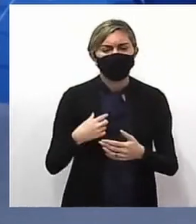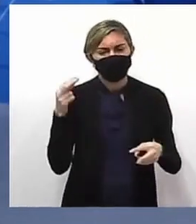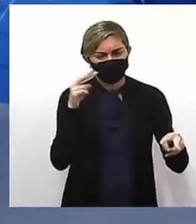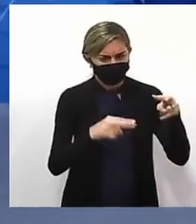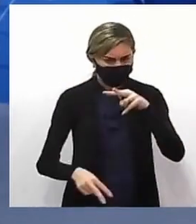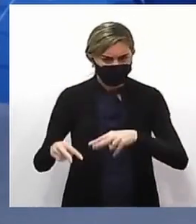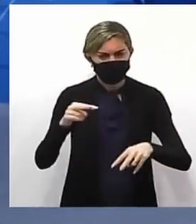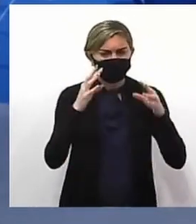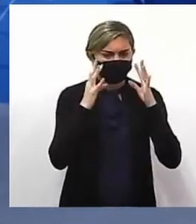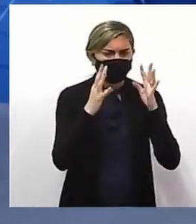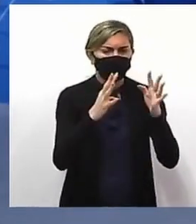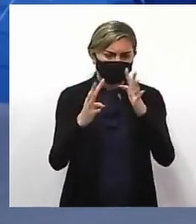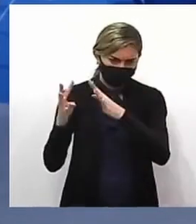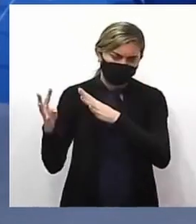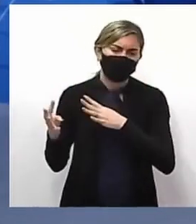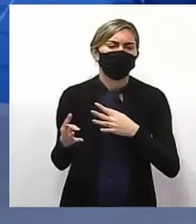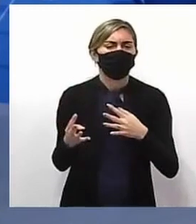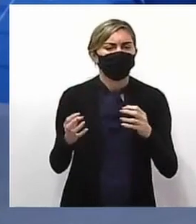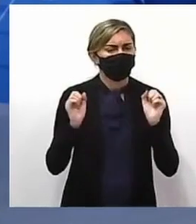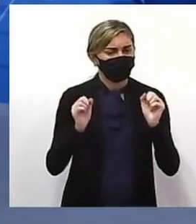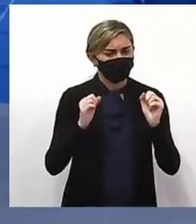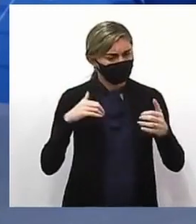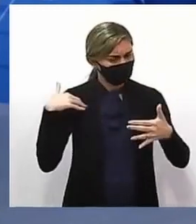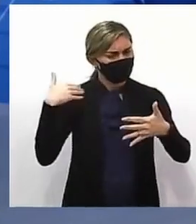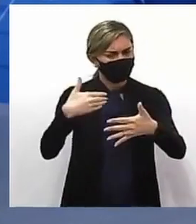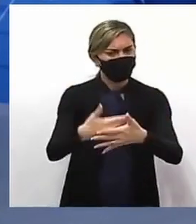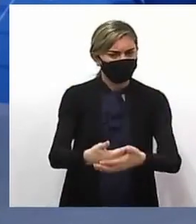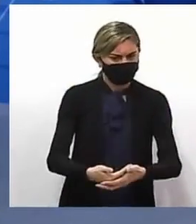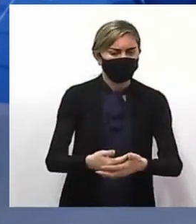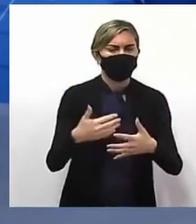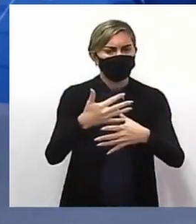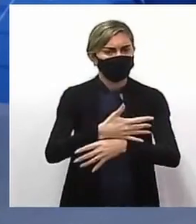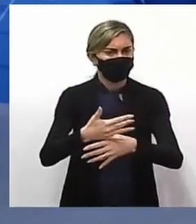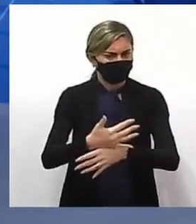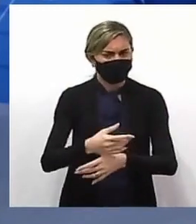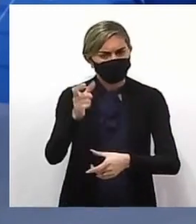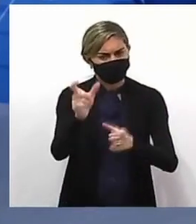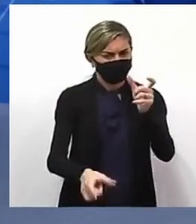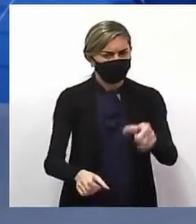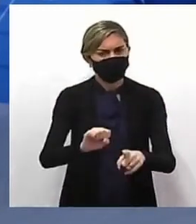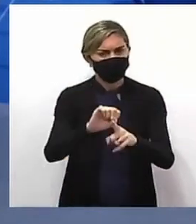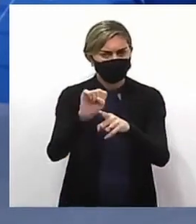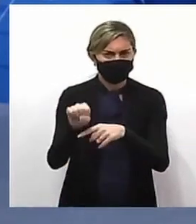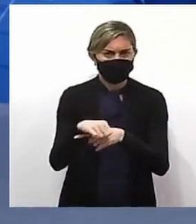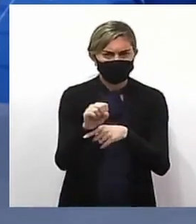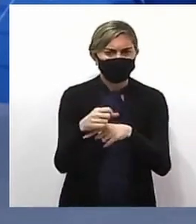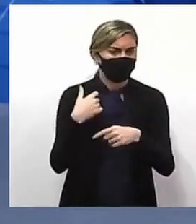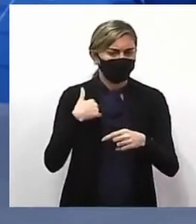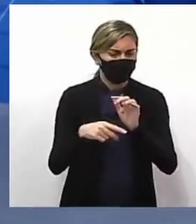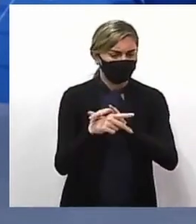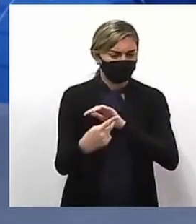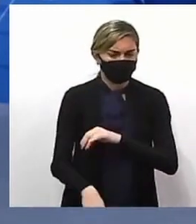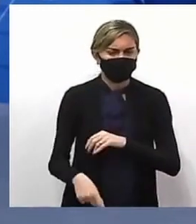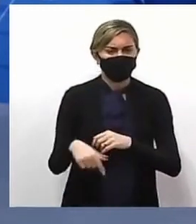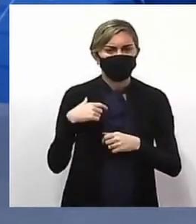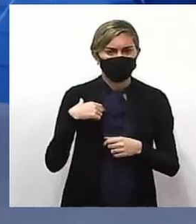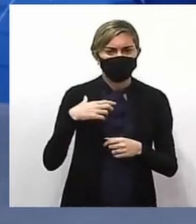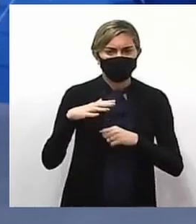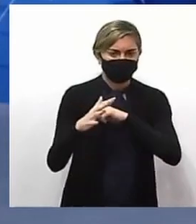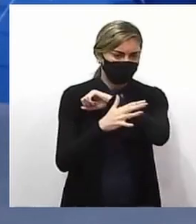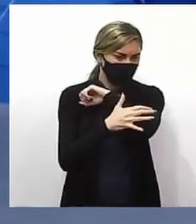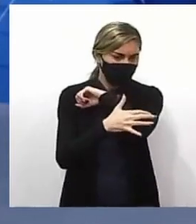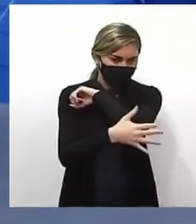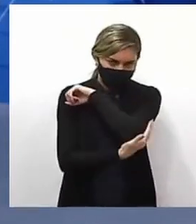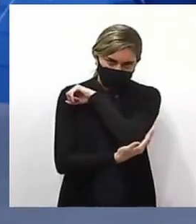olhar atento para poder me aproximar, né, da cidade, desses sujeitos, até porque eu não sou daqui, eu sou do Cabo de Santo